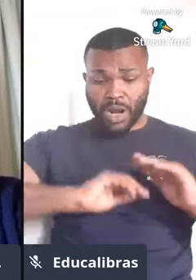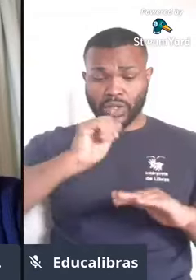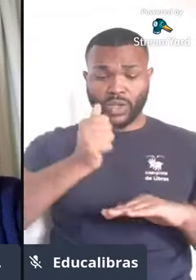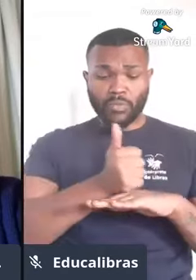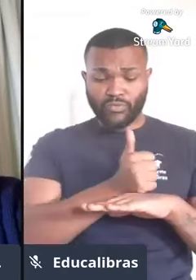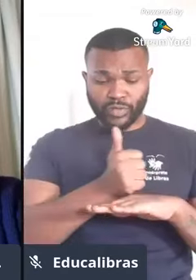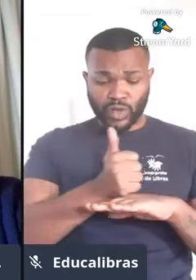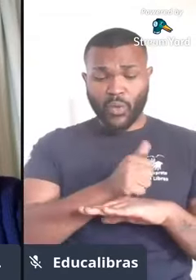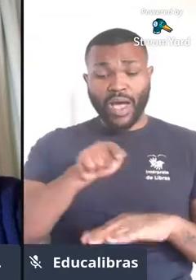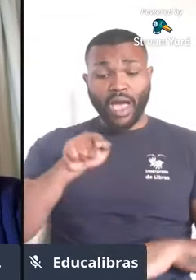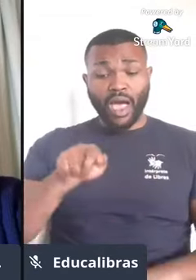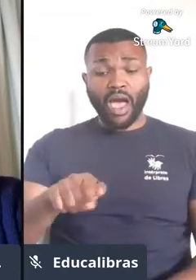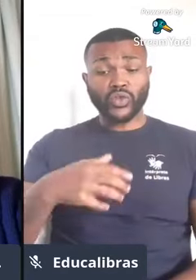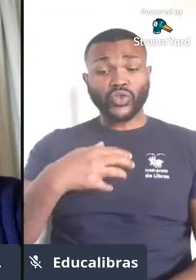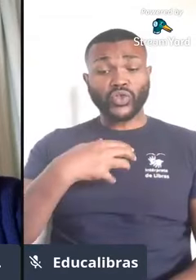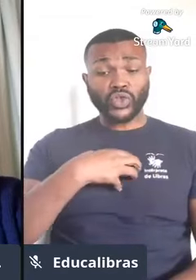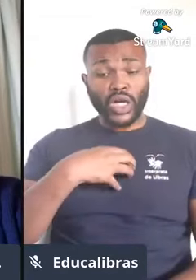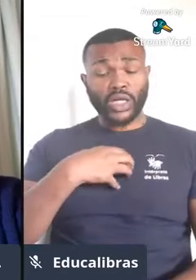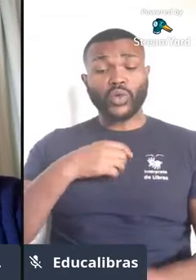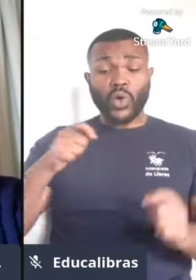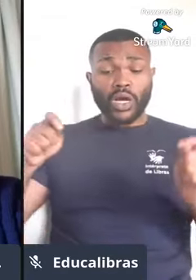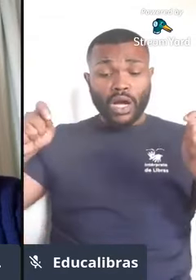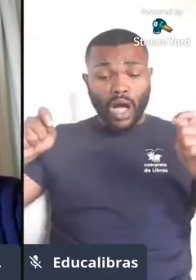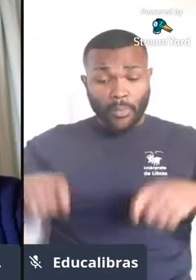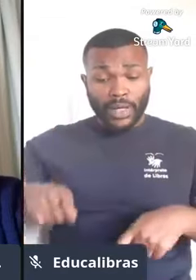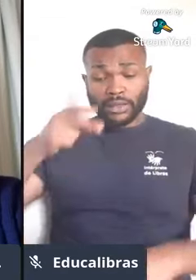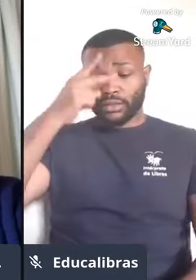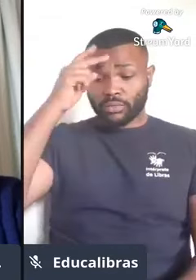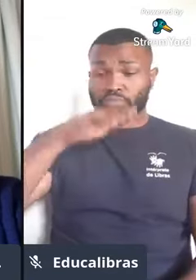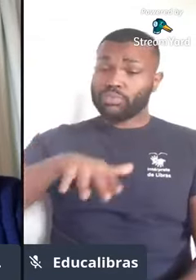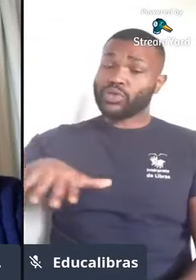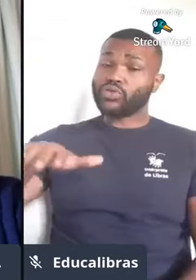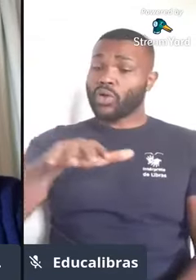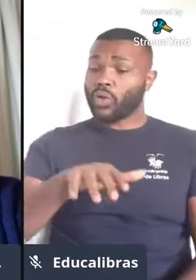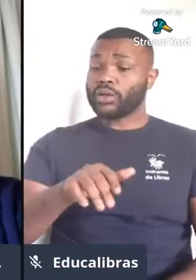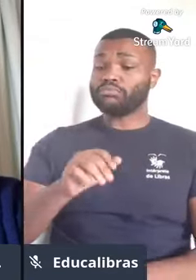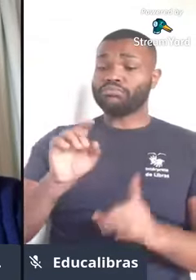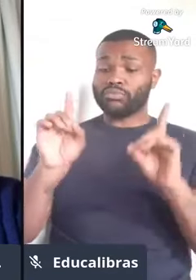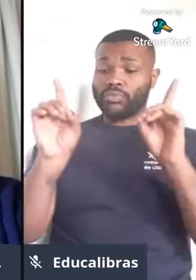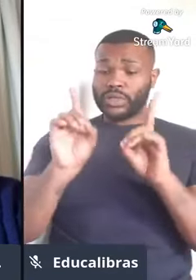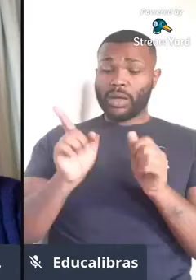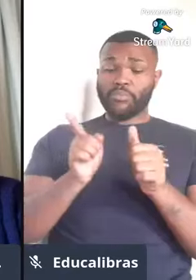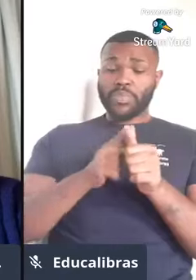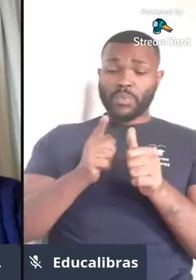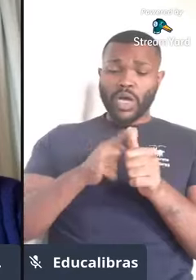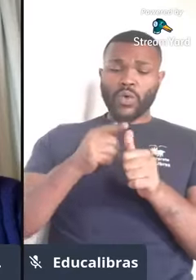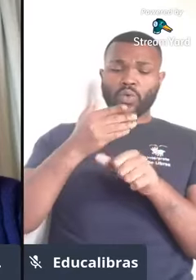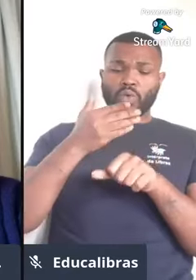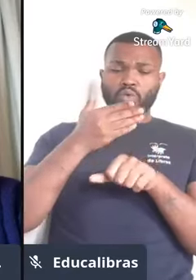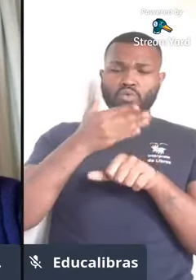de capacitação das pessoas com deficiência para sua posterior inclusão no mercado de trabalho como um